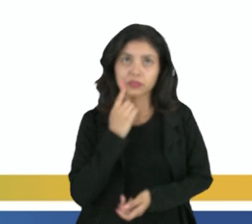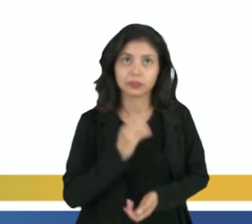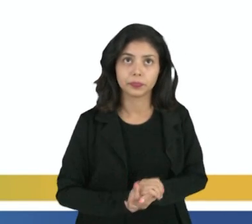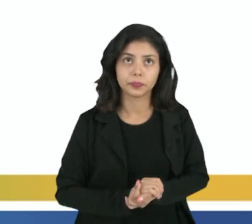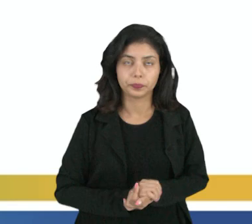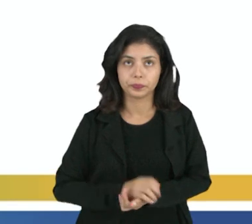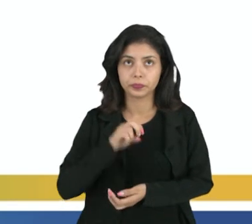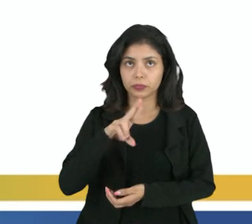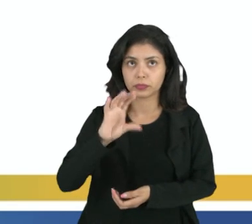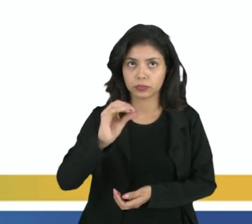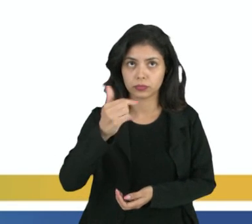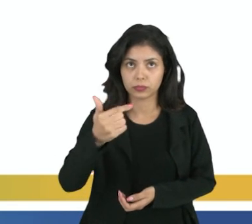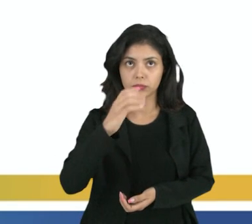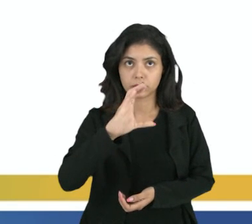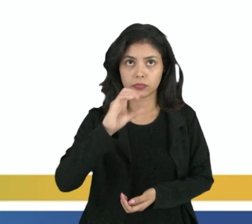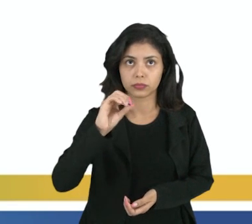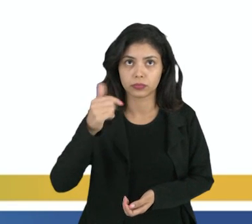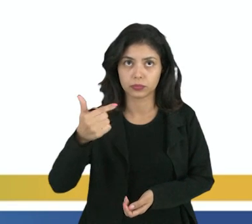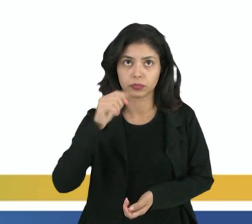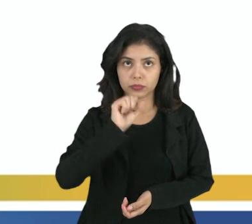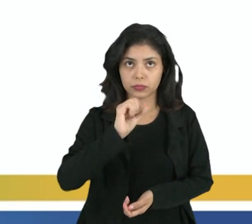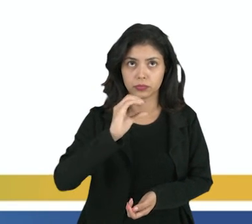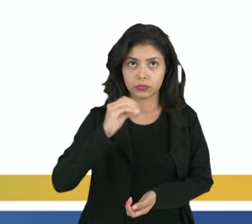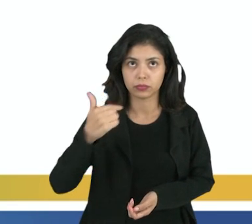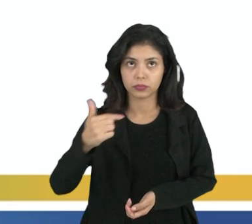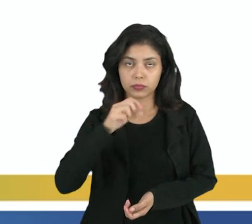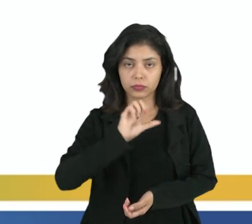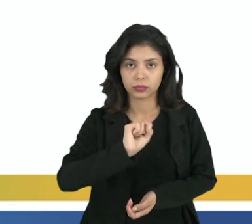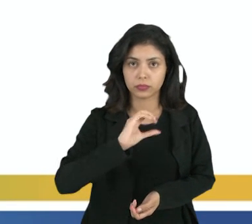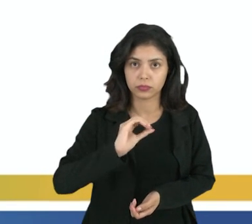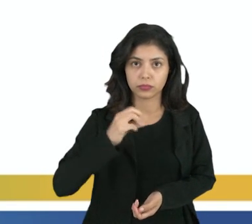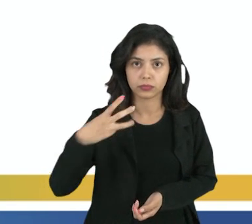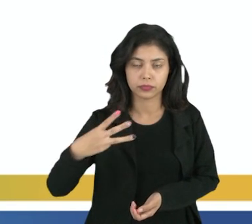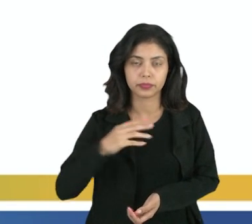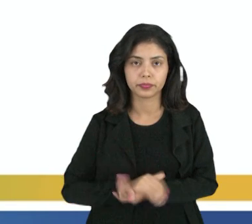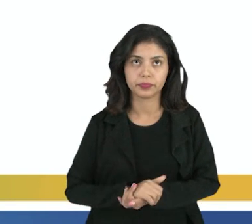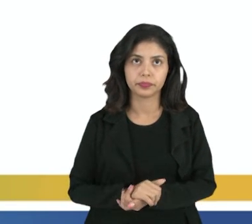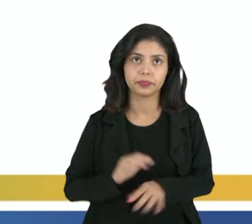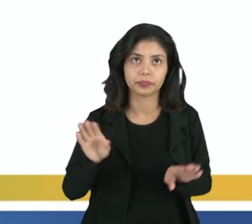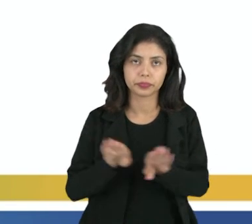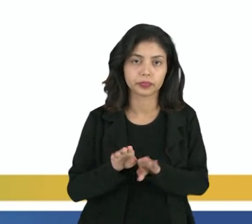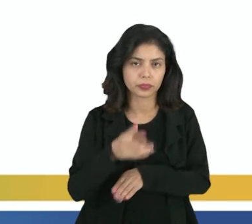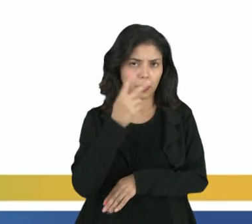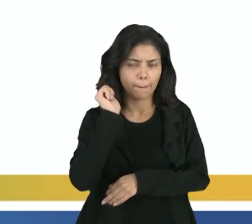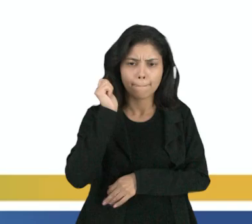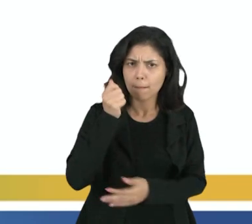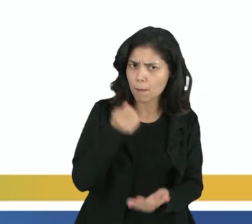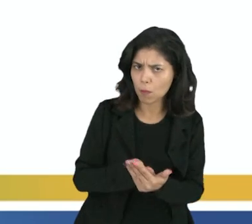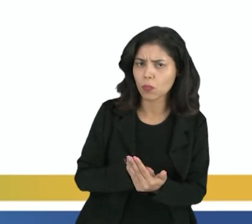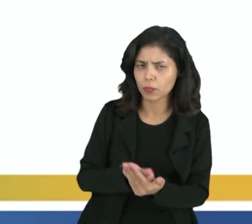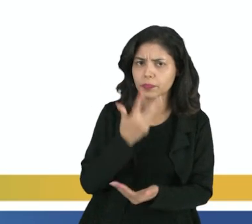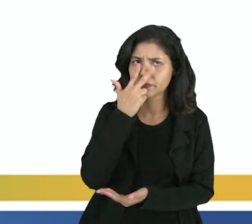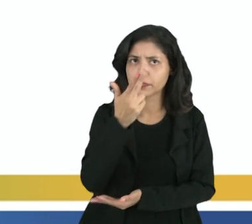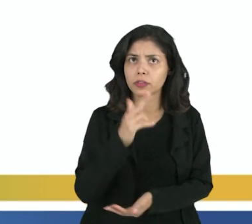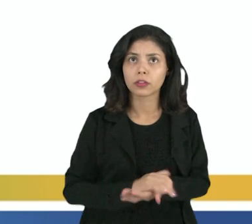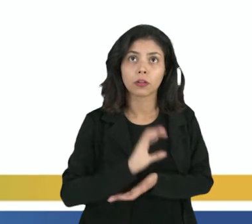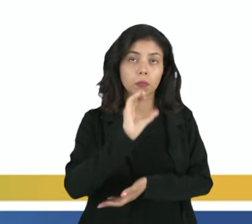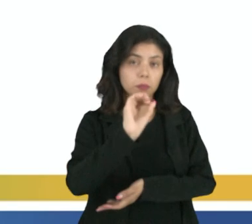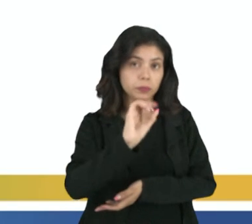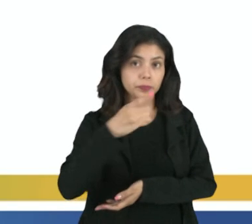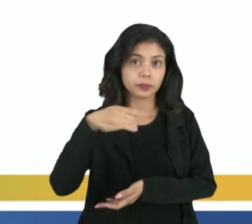carbono e do enxofre e o oxigênio ele é obrigatório aparecer o que um